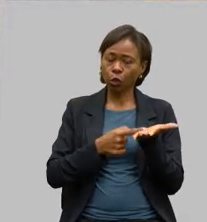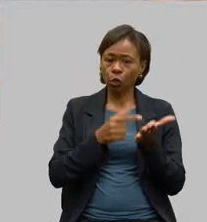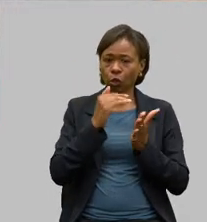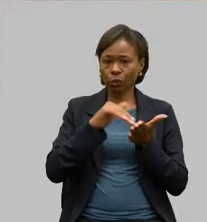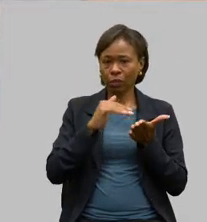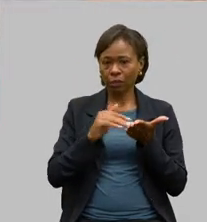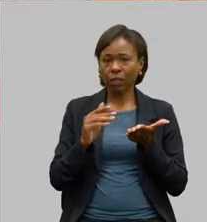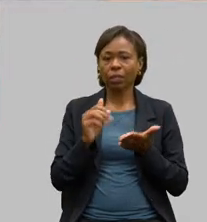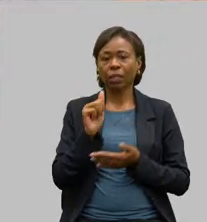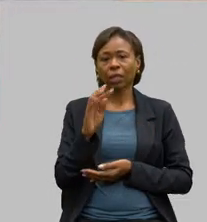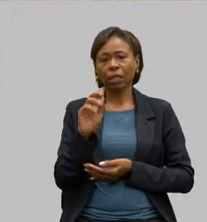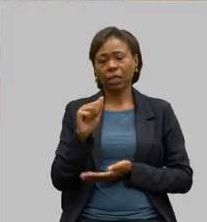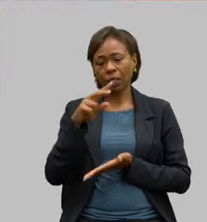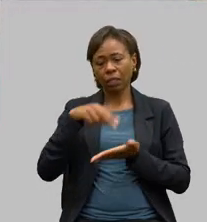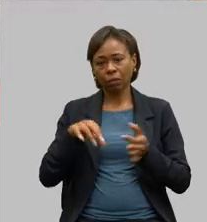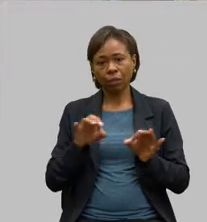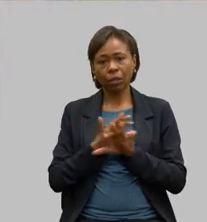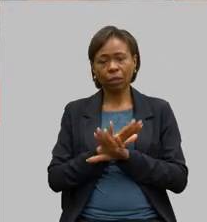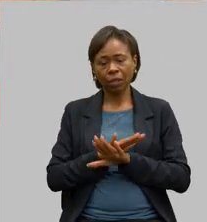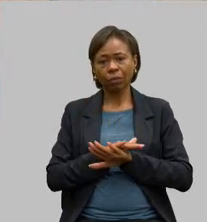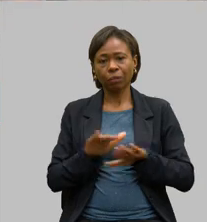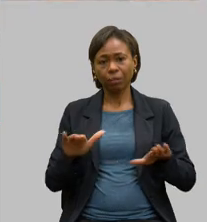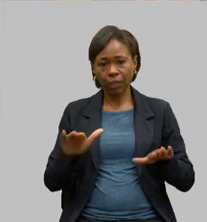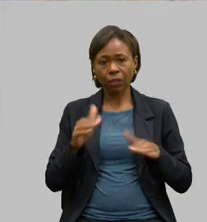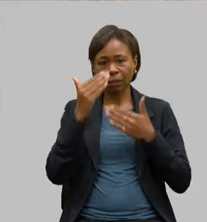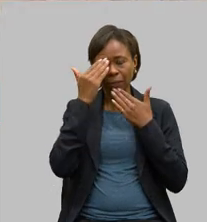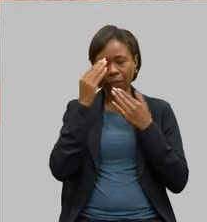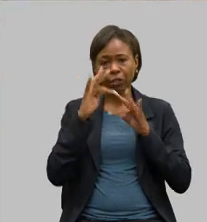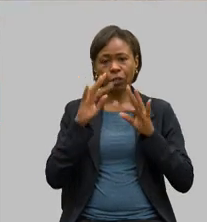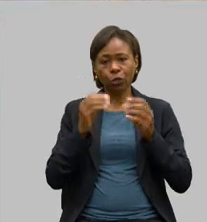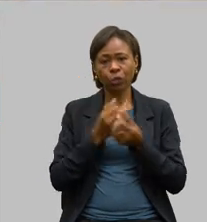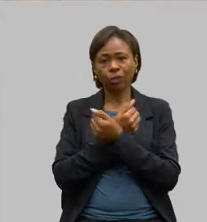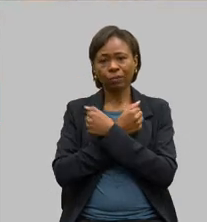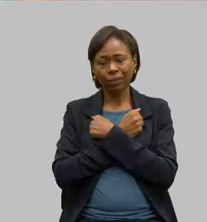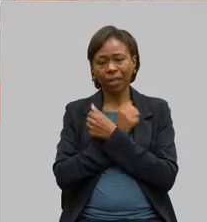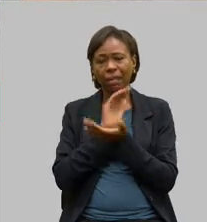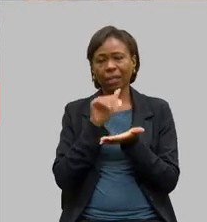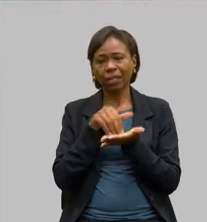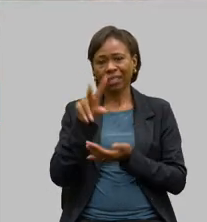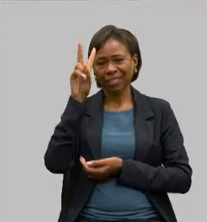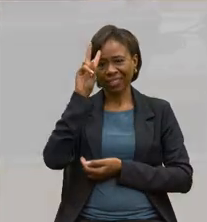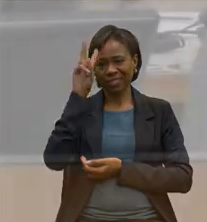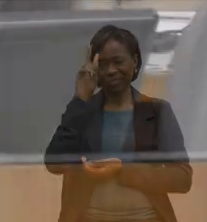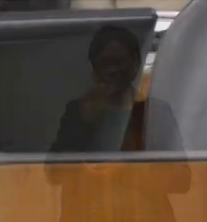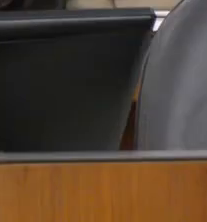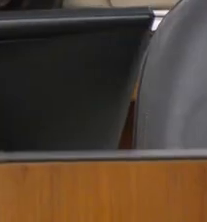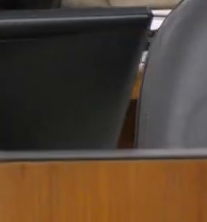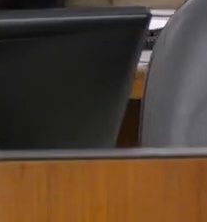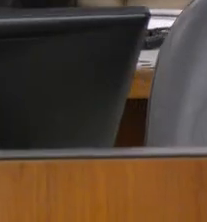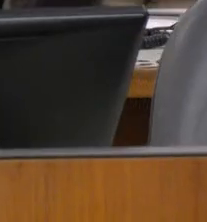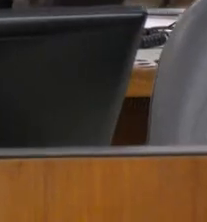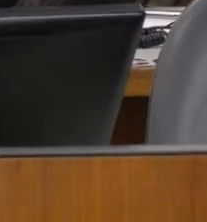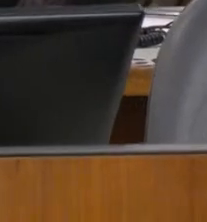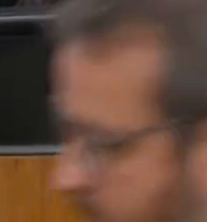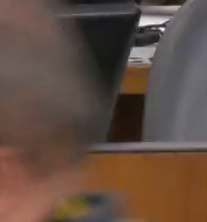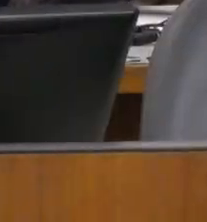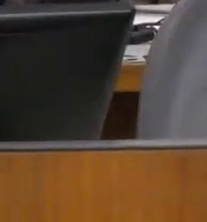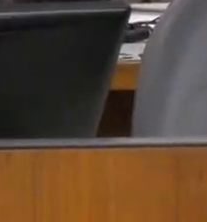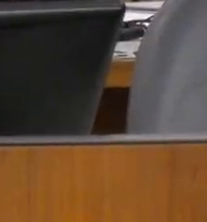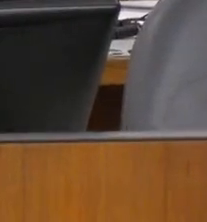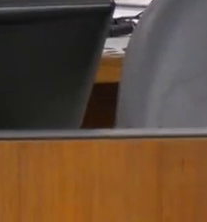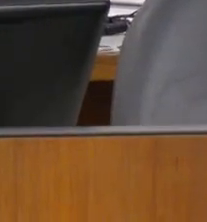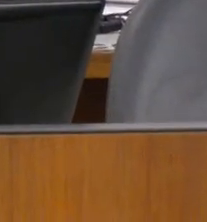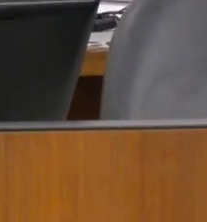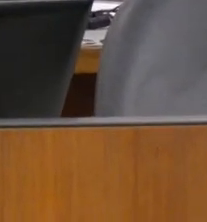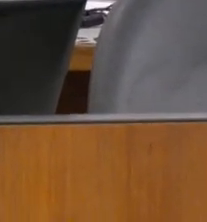encerra os trabalhos Muito obrigado a todos TV Assembleia um grande abraço e até segunda-feira bom final de semana obrigado